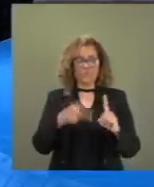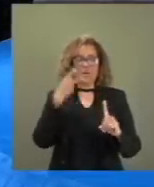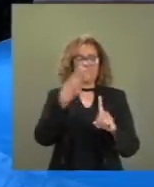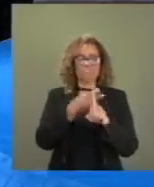Girão